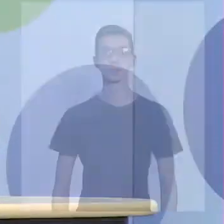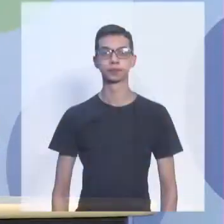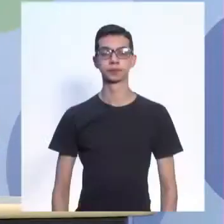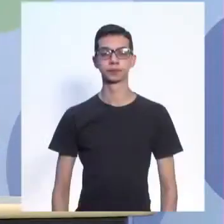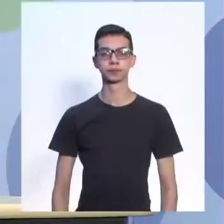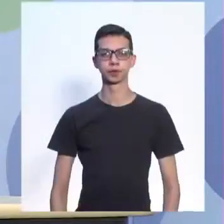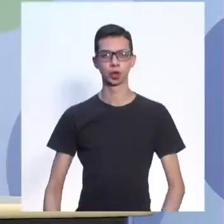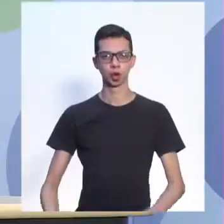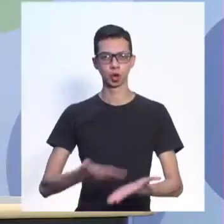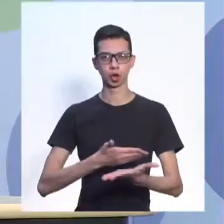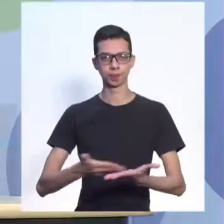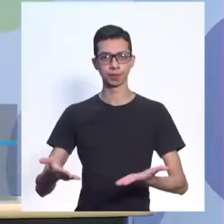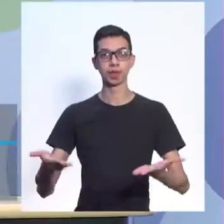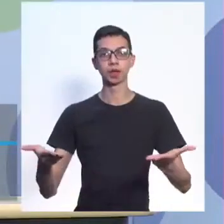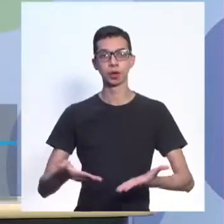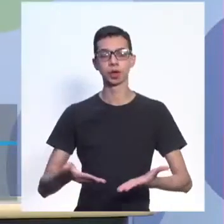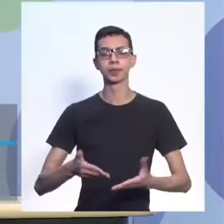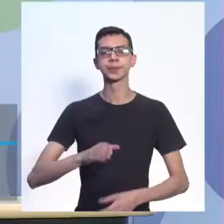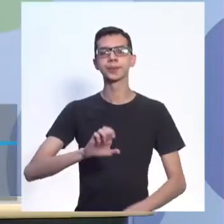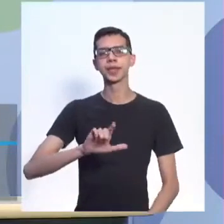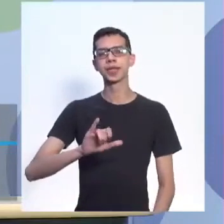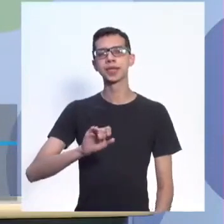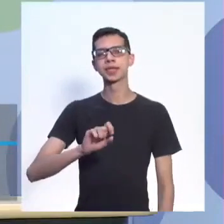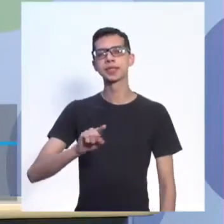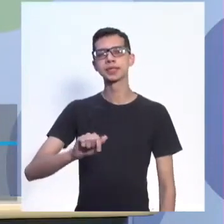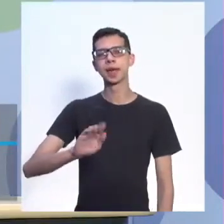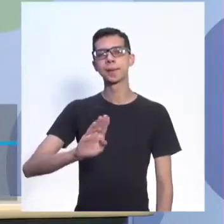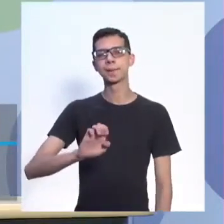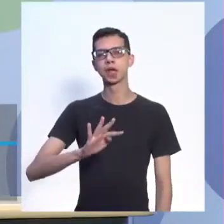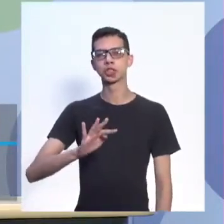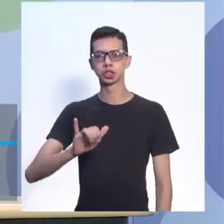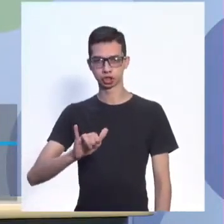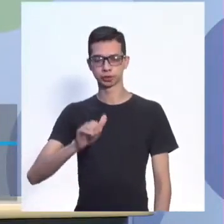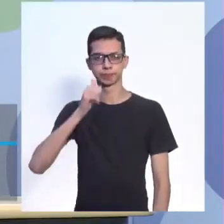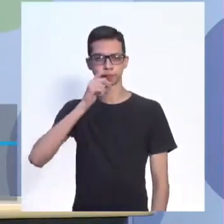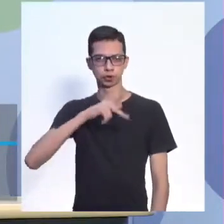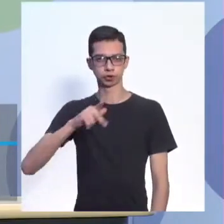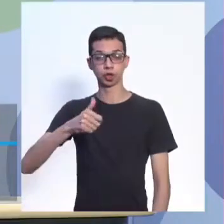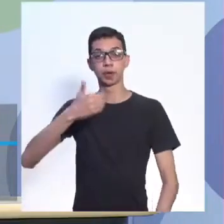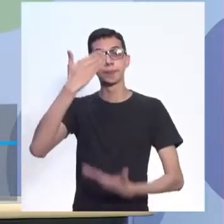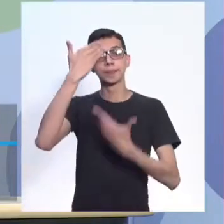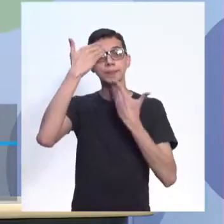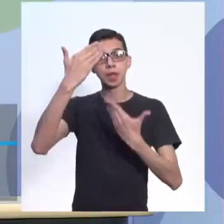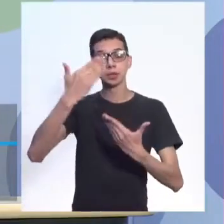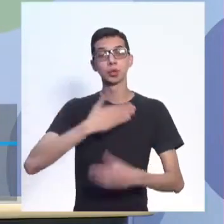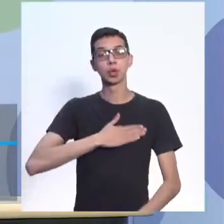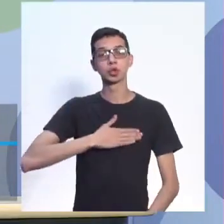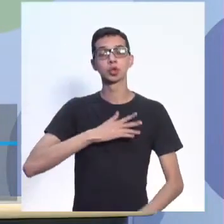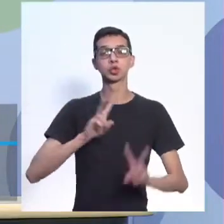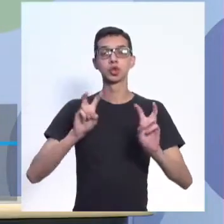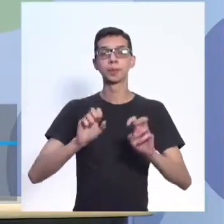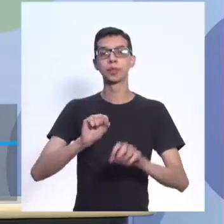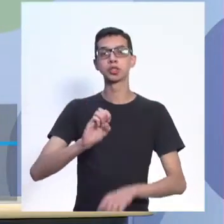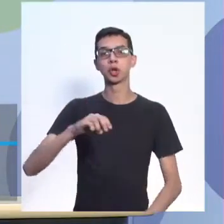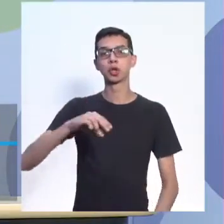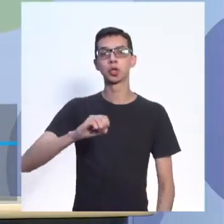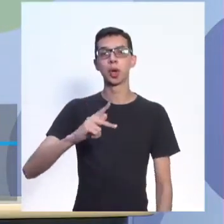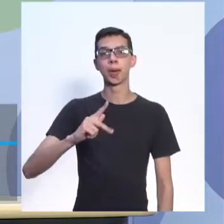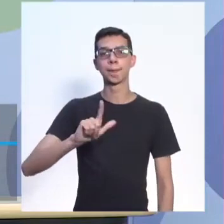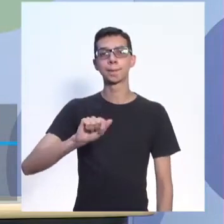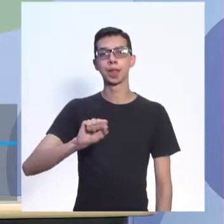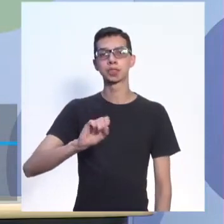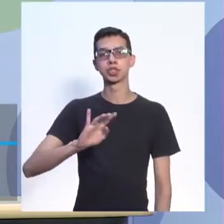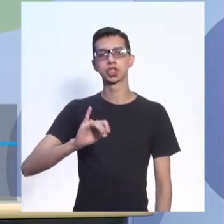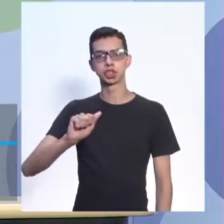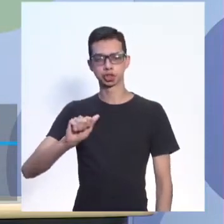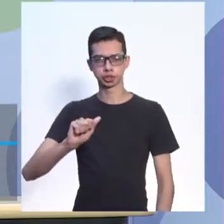Eu vou começar com a participação da Pro Elizabeth. Obrigada, professora. Ela gostou da parte da sonoplastia. O José gostaria